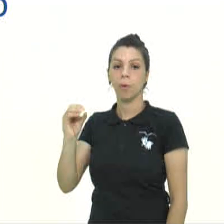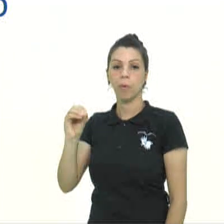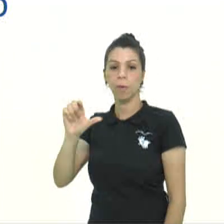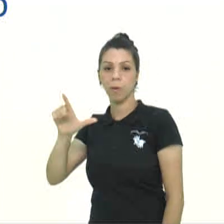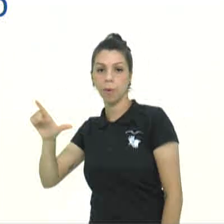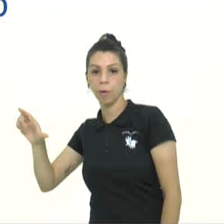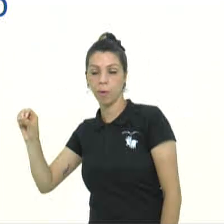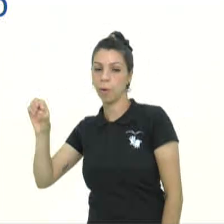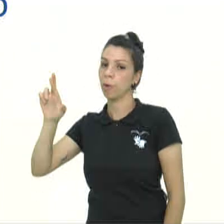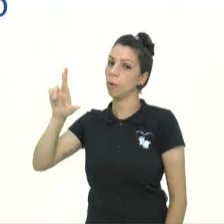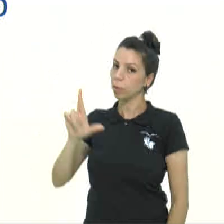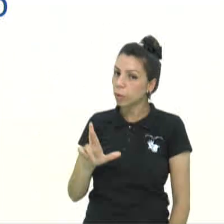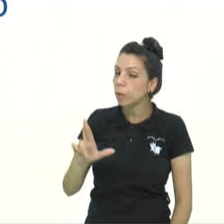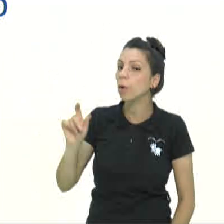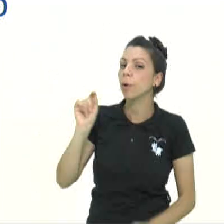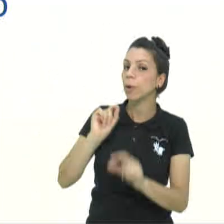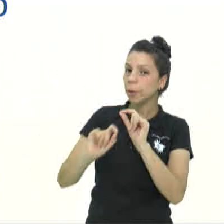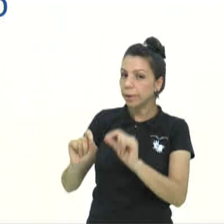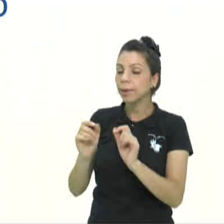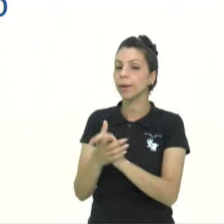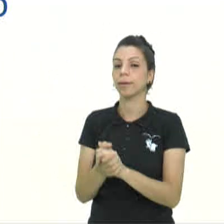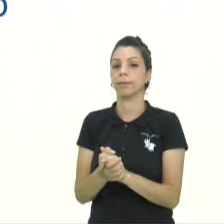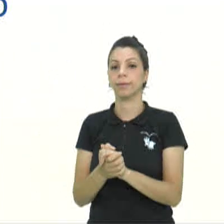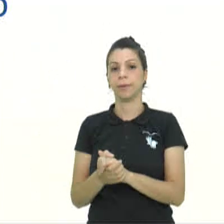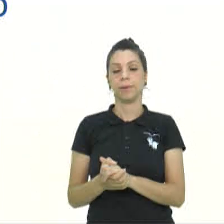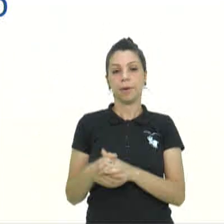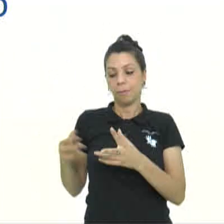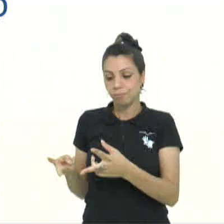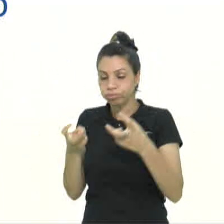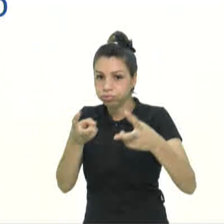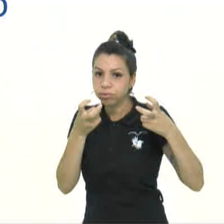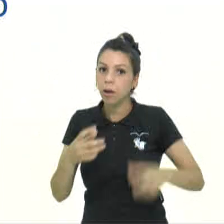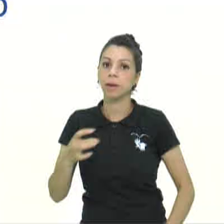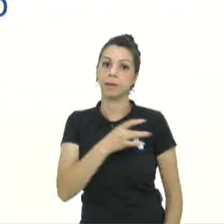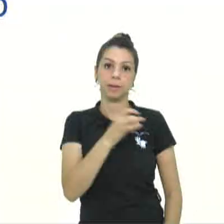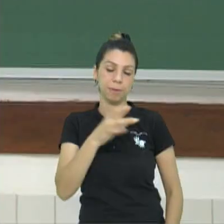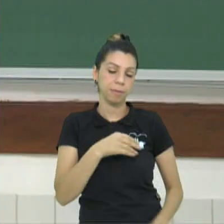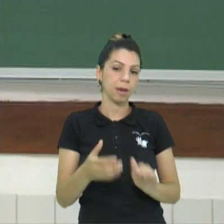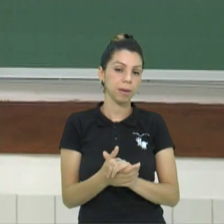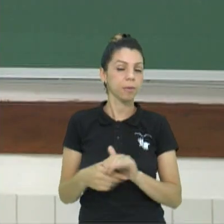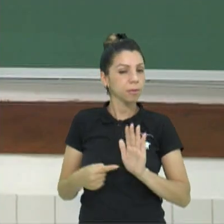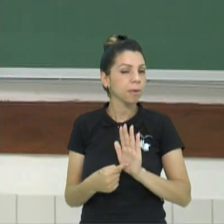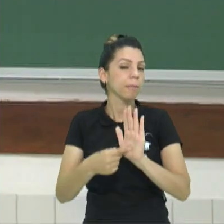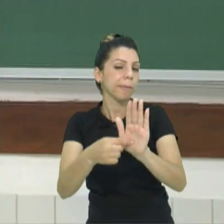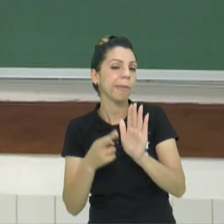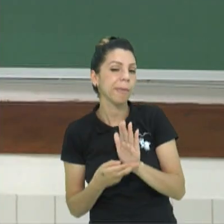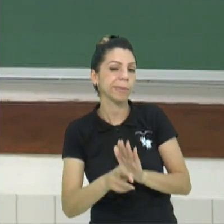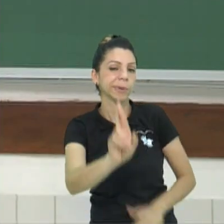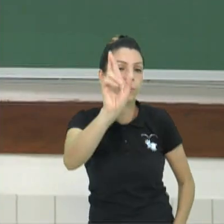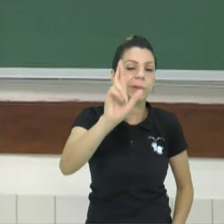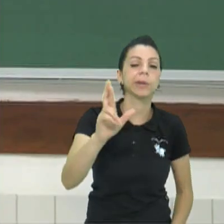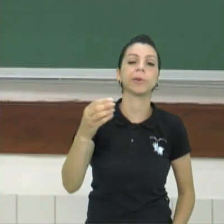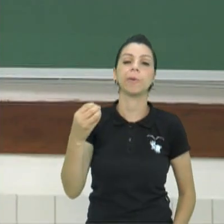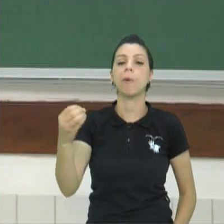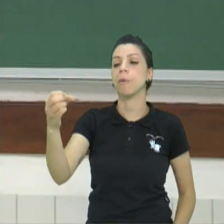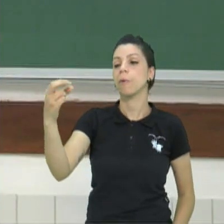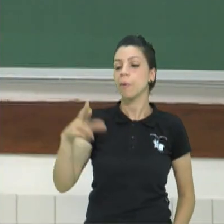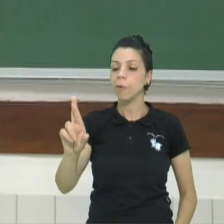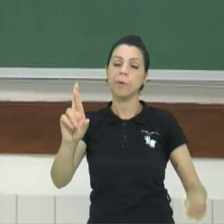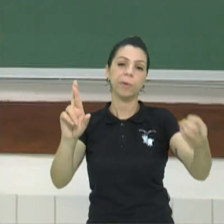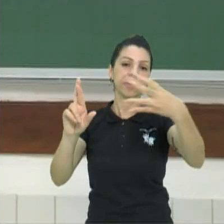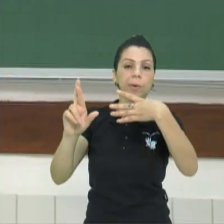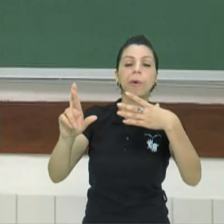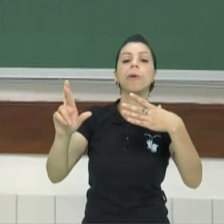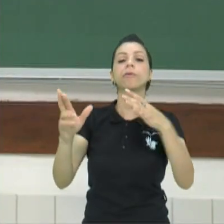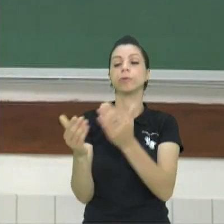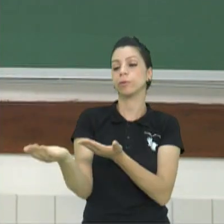esse medo, apresentando-se como um candidato liberal, moderno, muito mais ligado ao capitalismo. Então ele explorou esse medo ainda